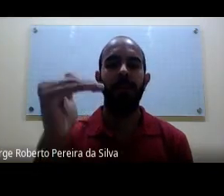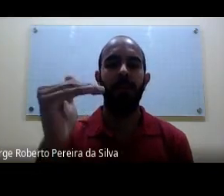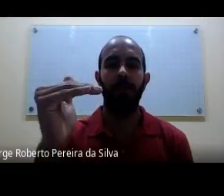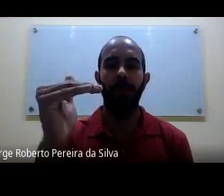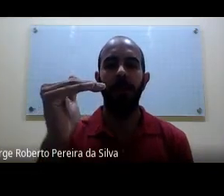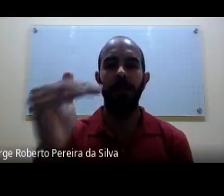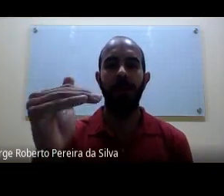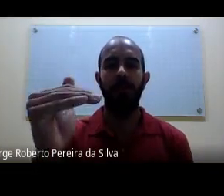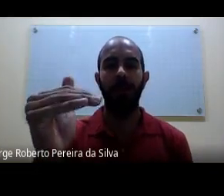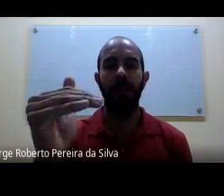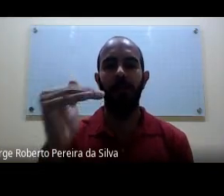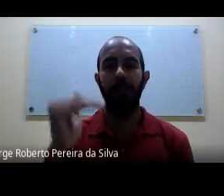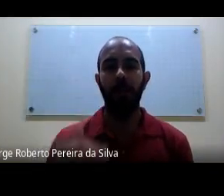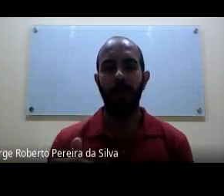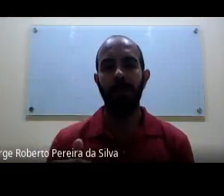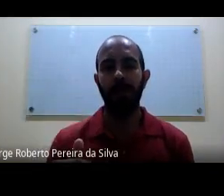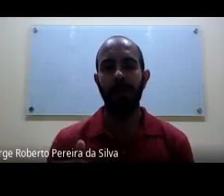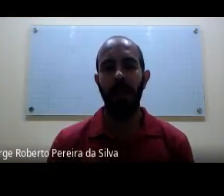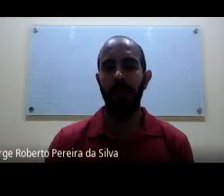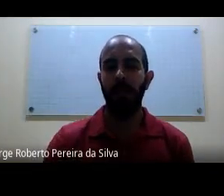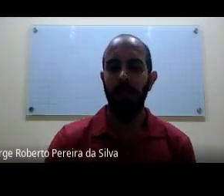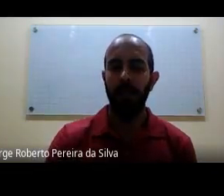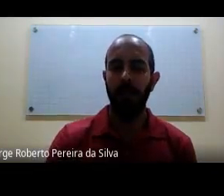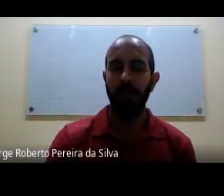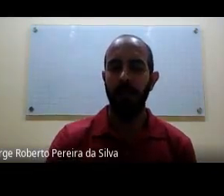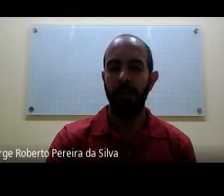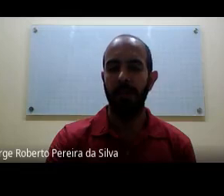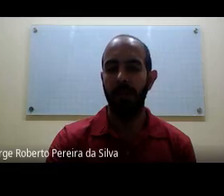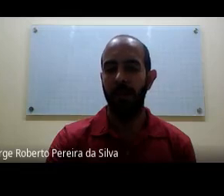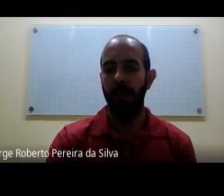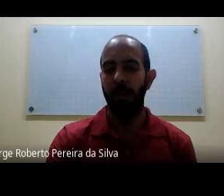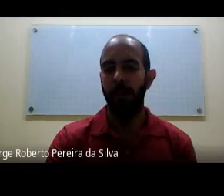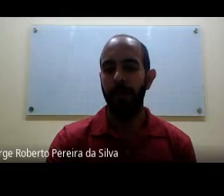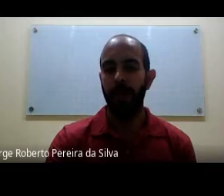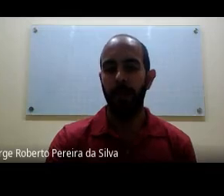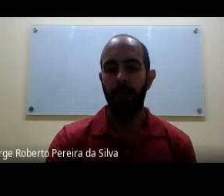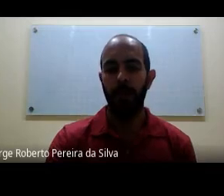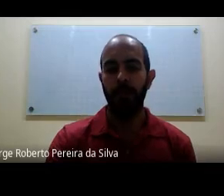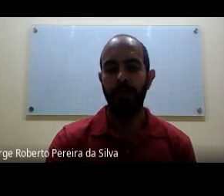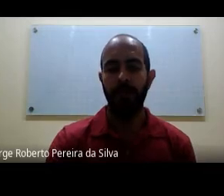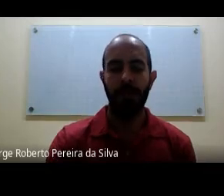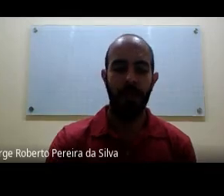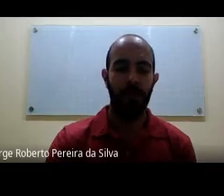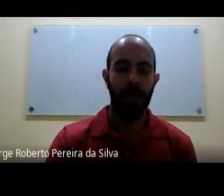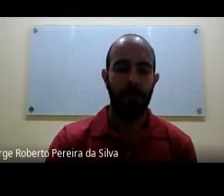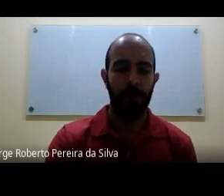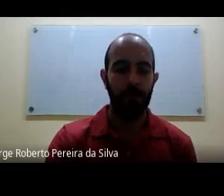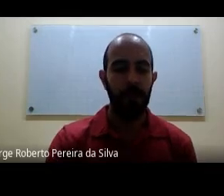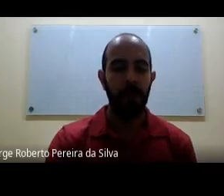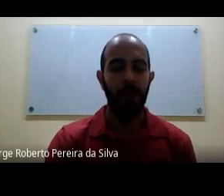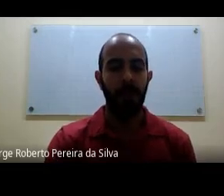energia potencial final menos a inicial. E aí, nesse caso aqui, final menos